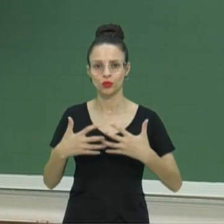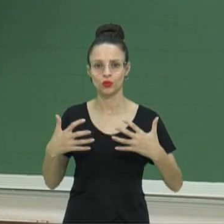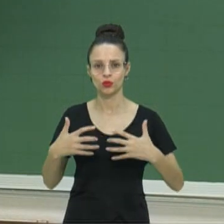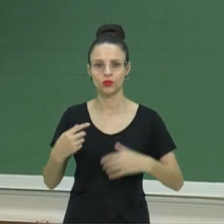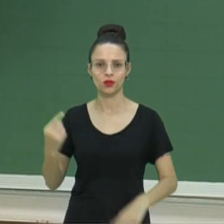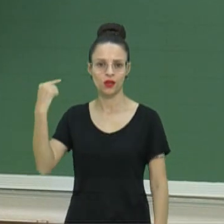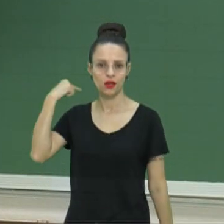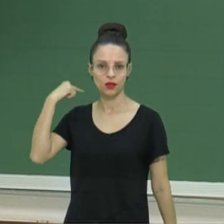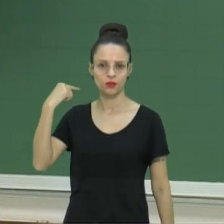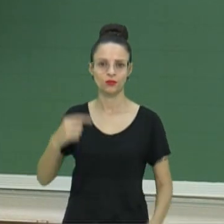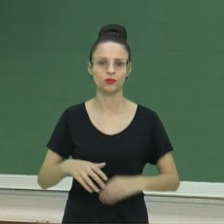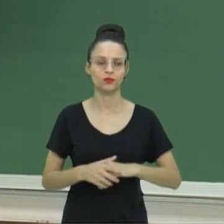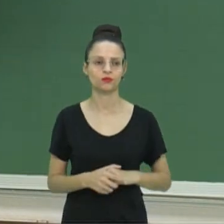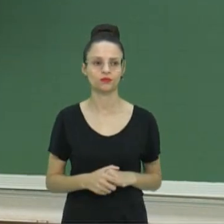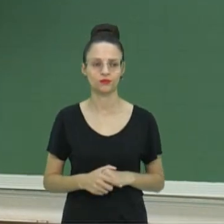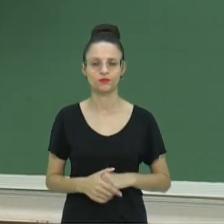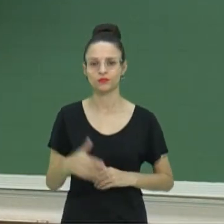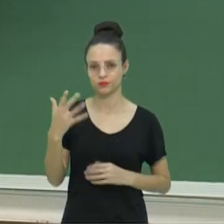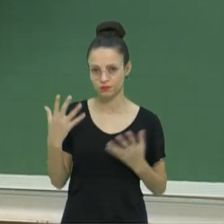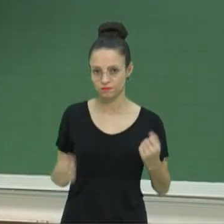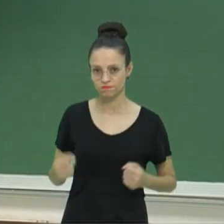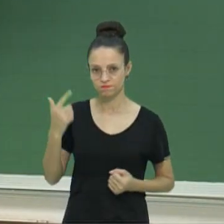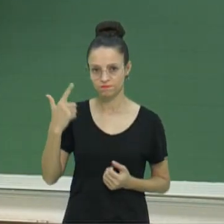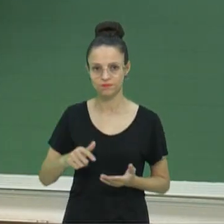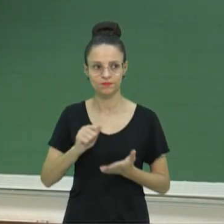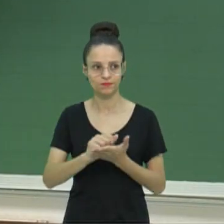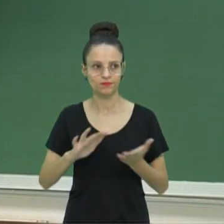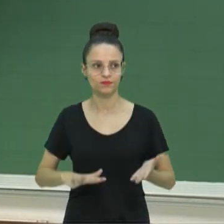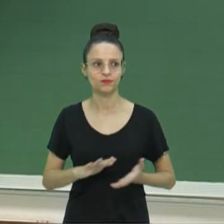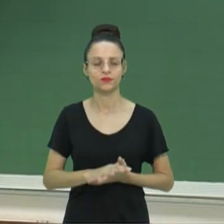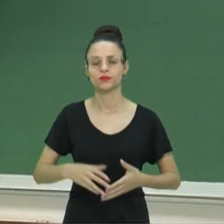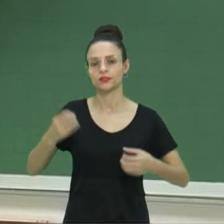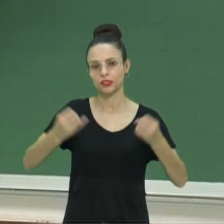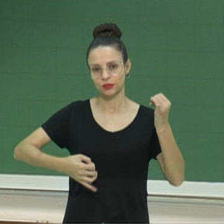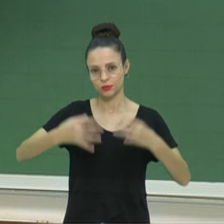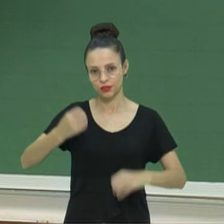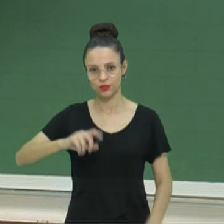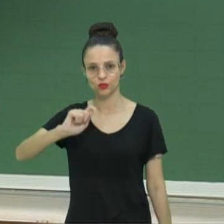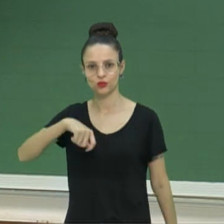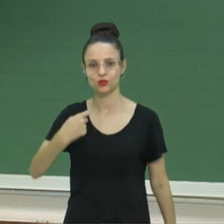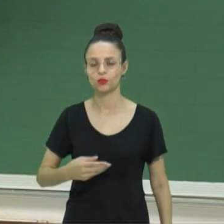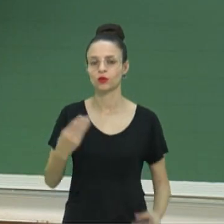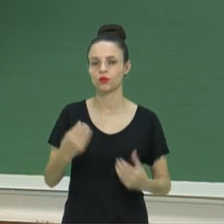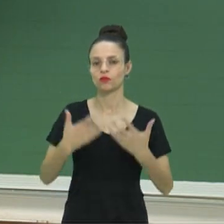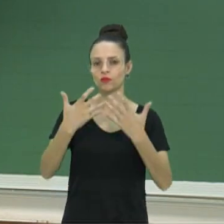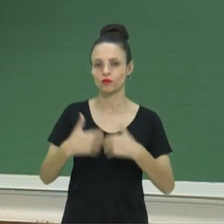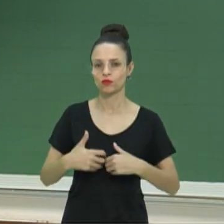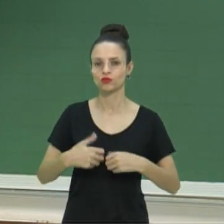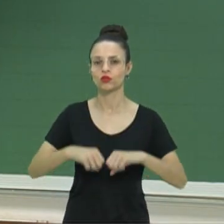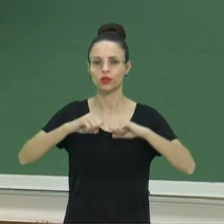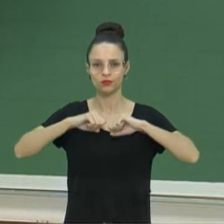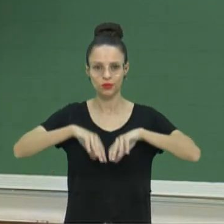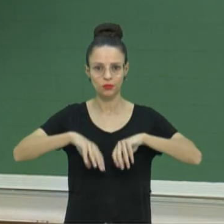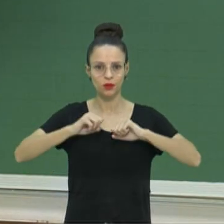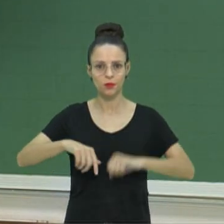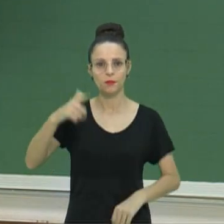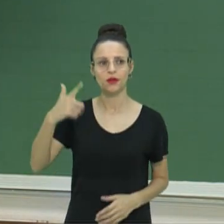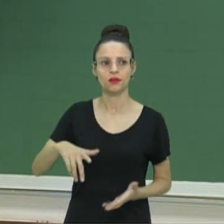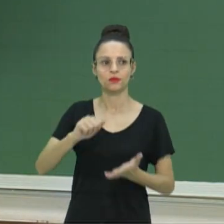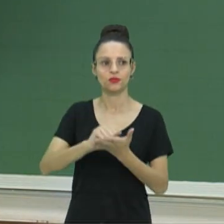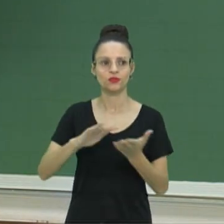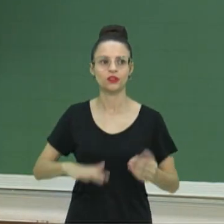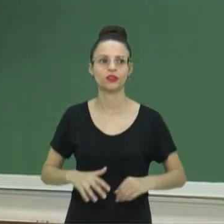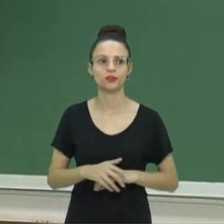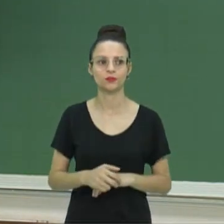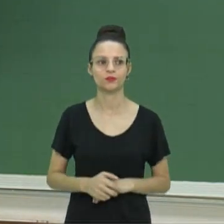pulmões. Bora para mais uma atividade então? Falamos mais um pouco sobre a parte mecânica também da respiração, né? Temos mais uma atividade que fala o